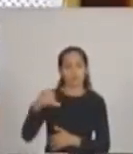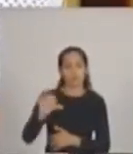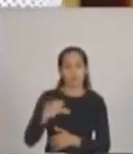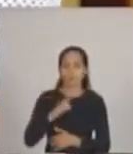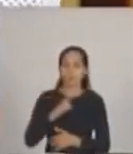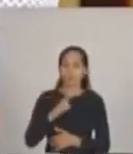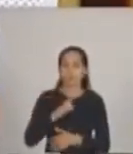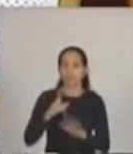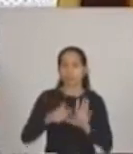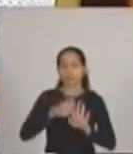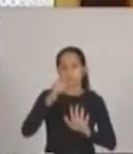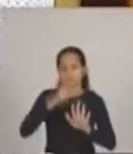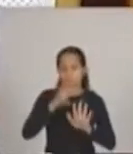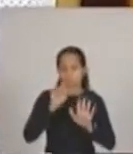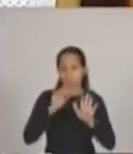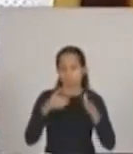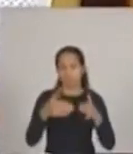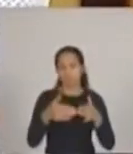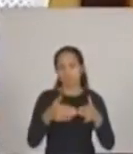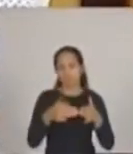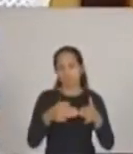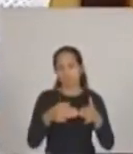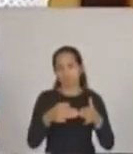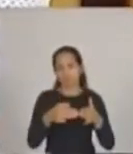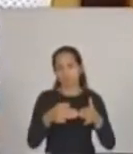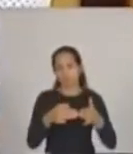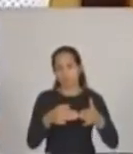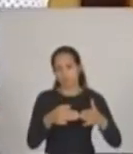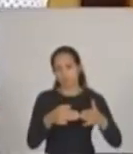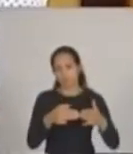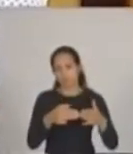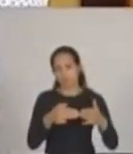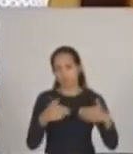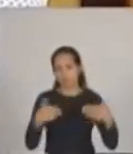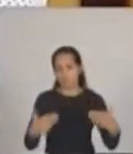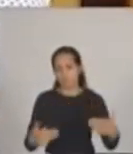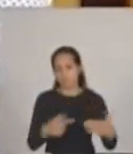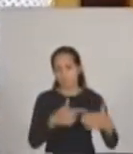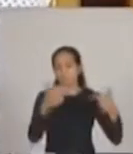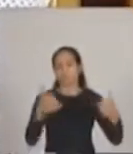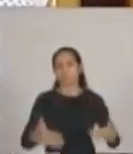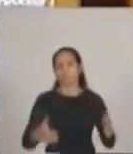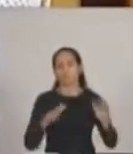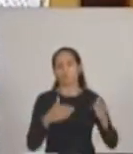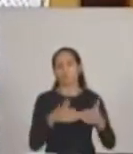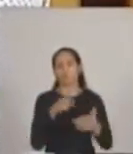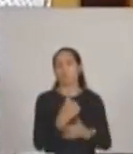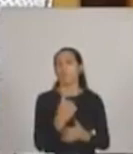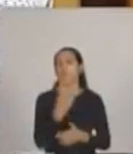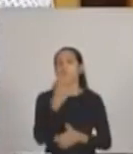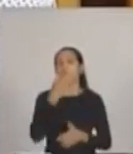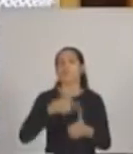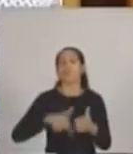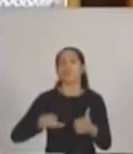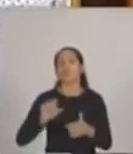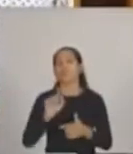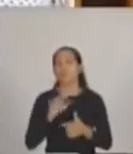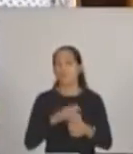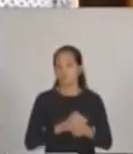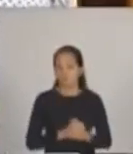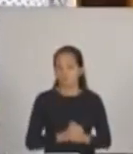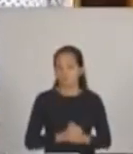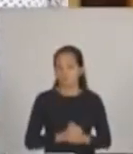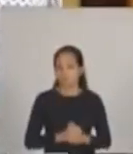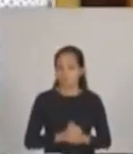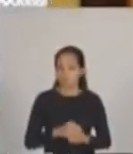portaria ministerial tratando dessa questão. O único problema, e esse é recurso